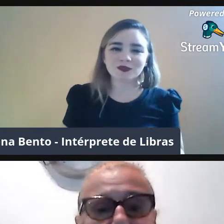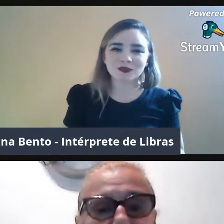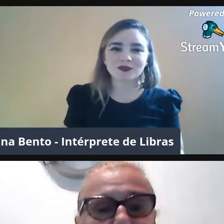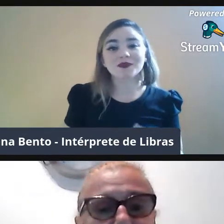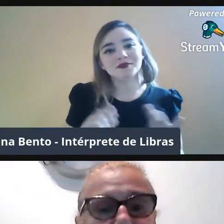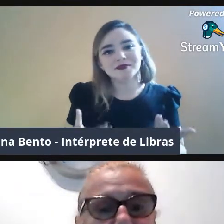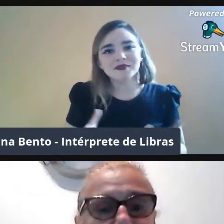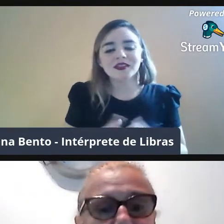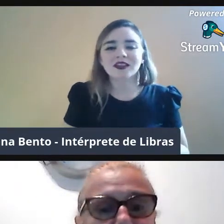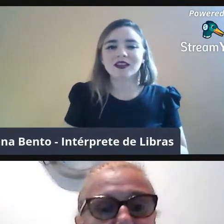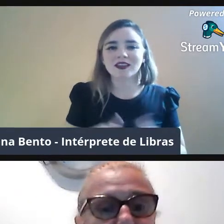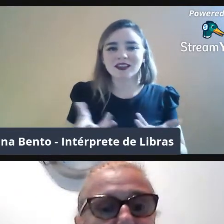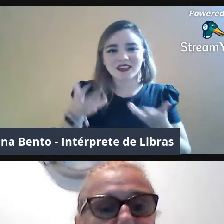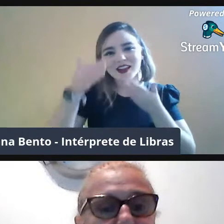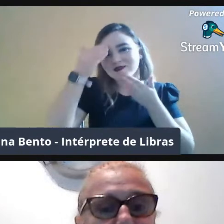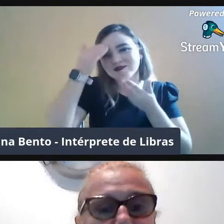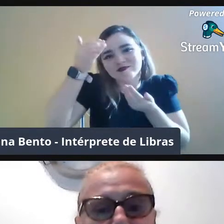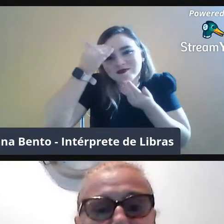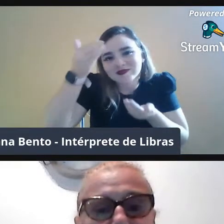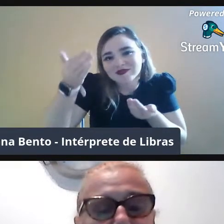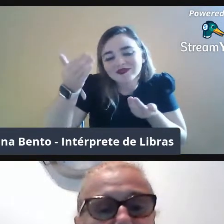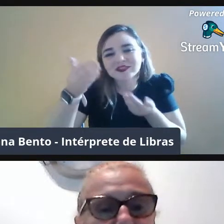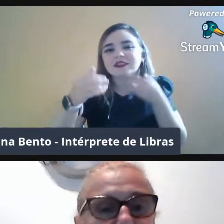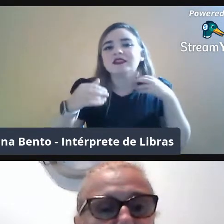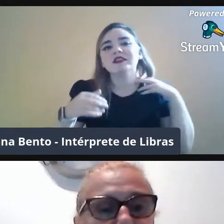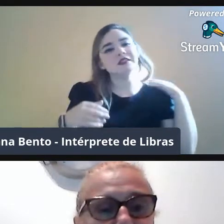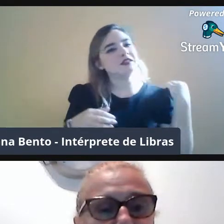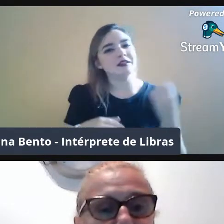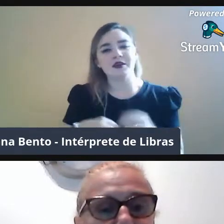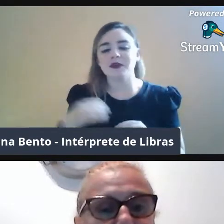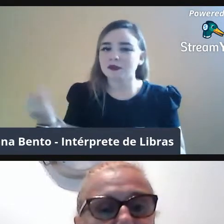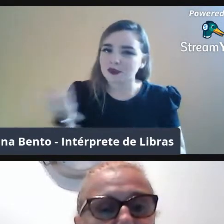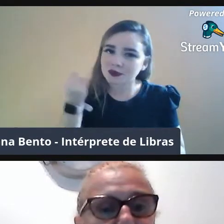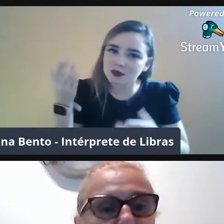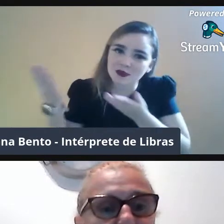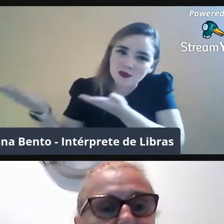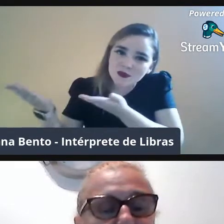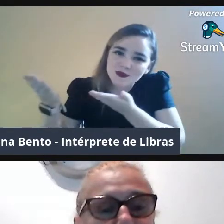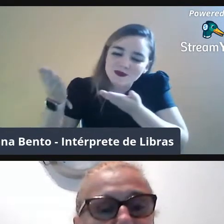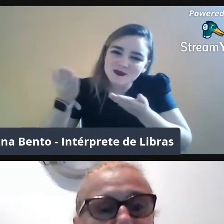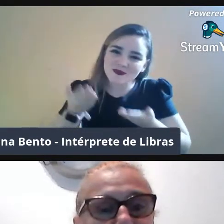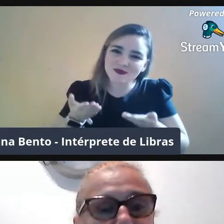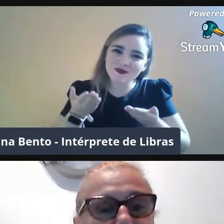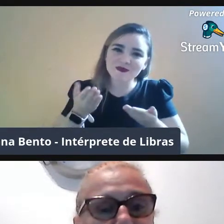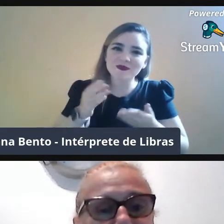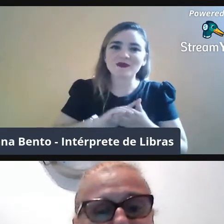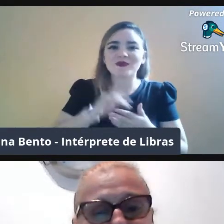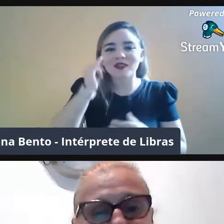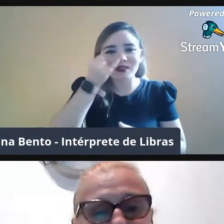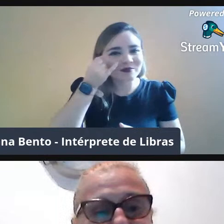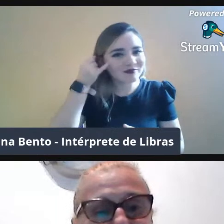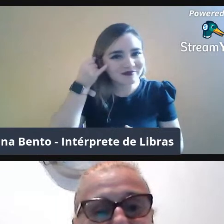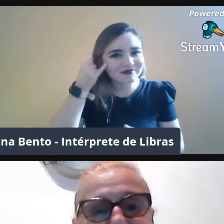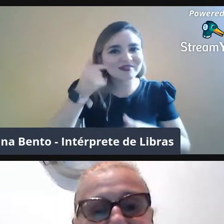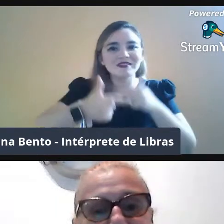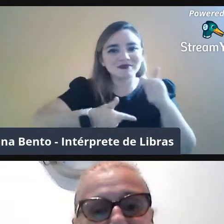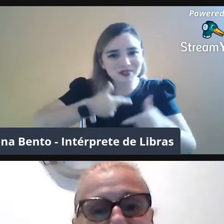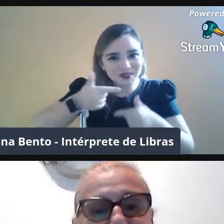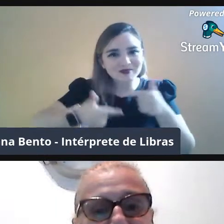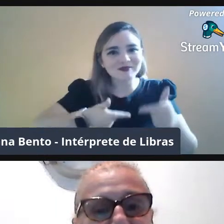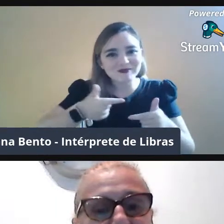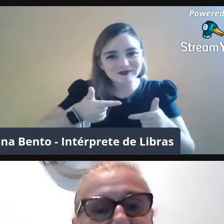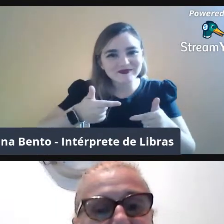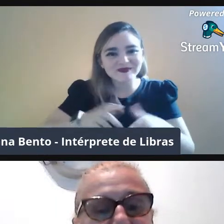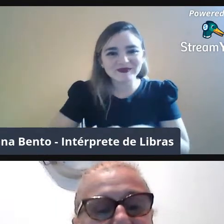É isso, gente. Eu quero agradecer muito, principalmente as minhas convidadas. A Joana, que aí está trabalhando para